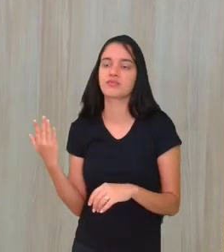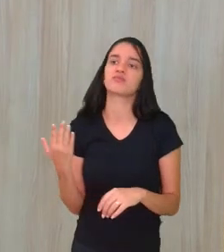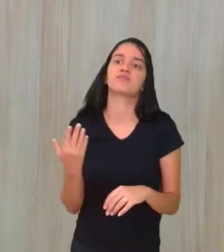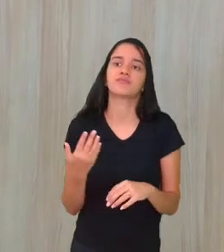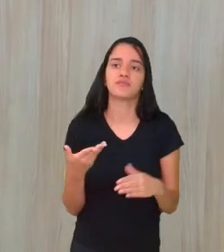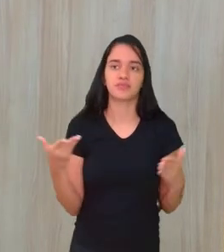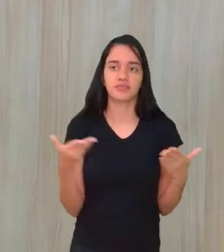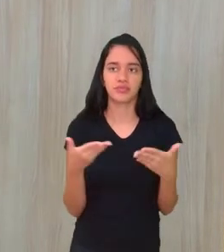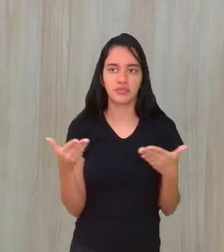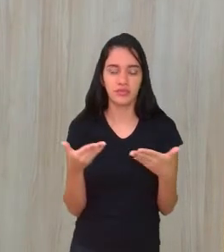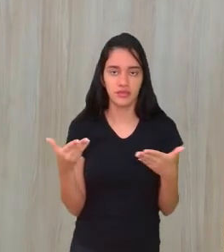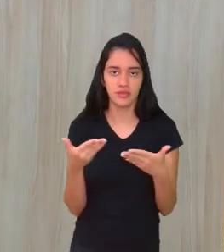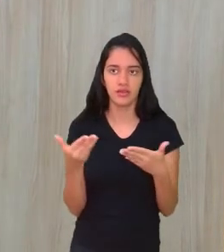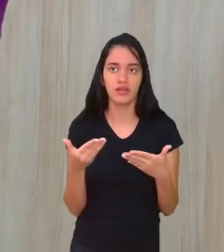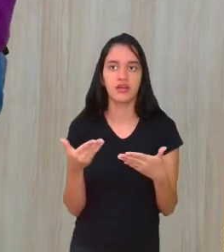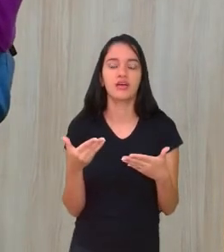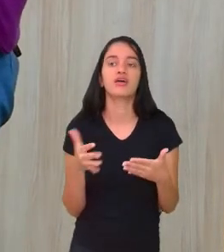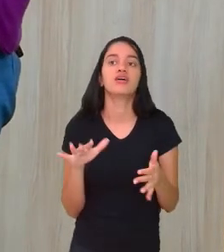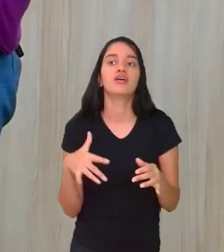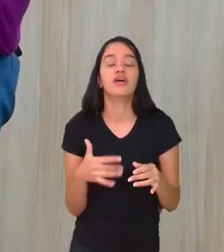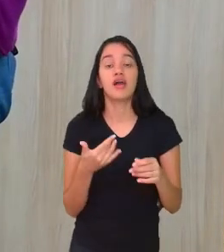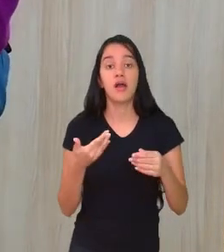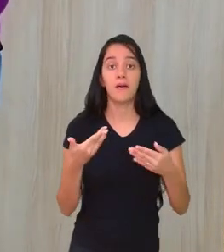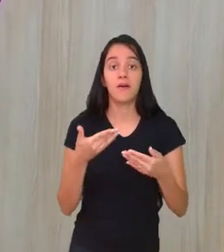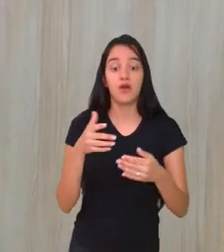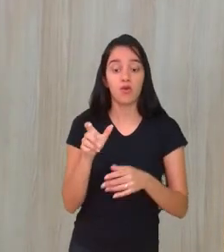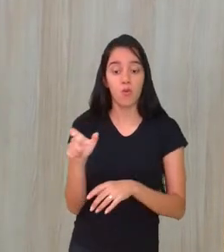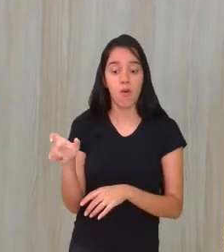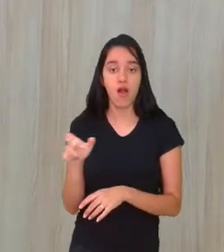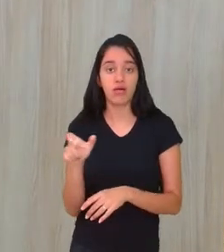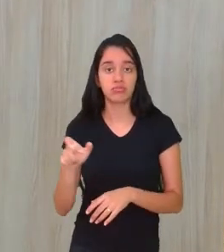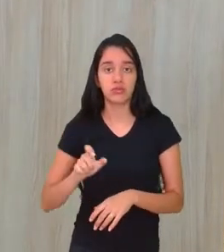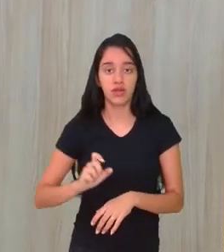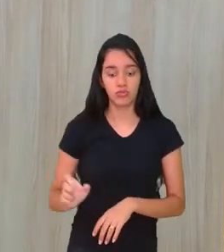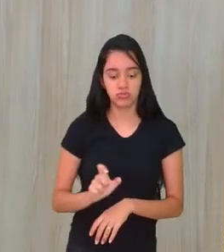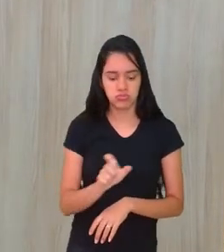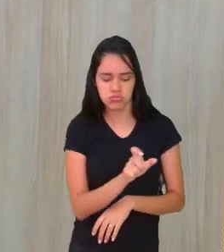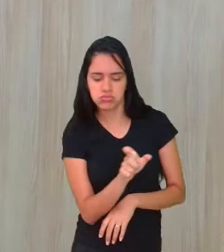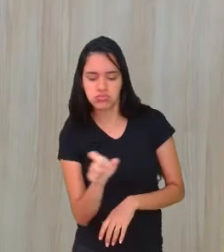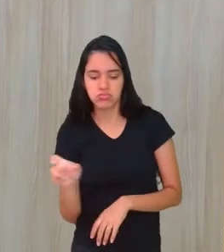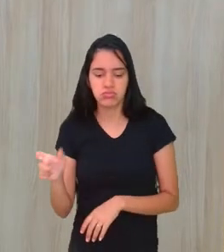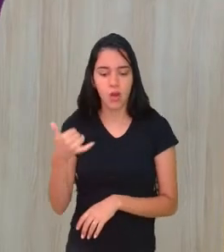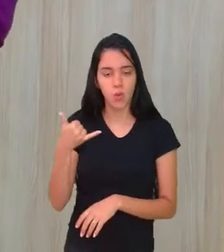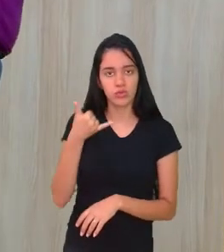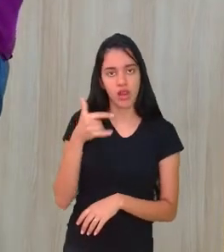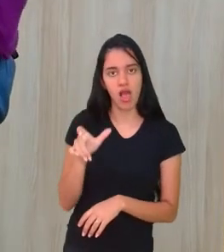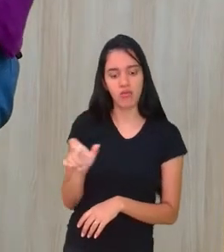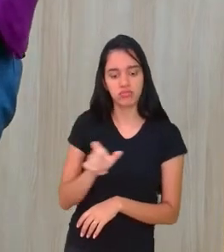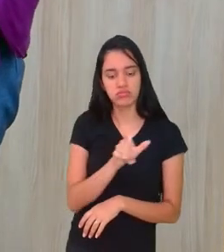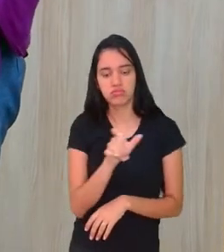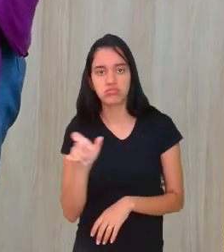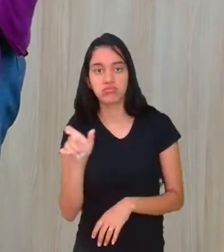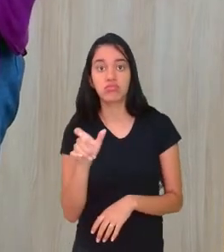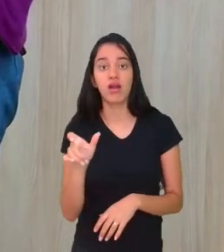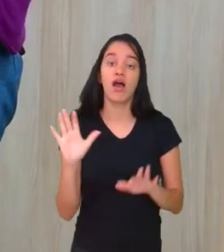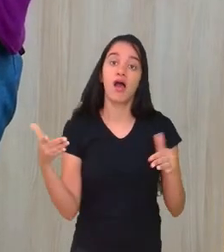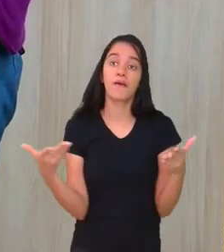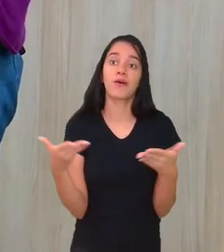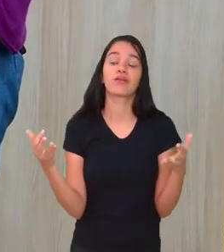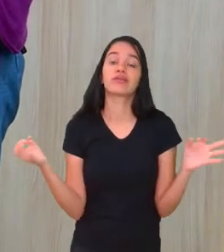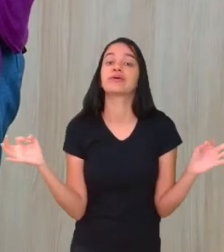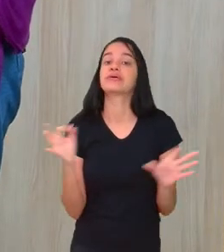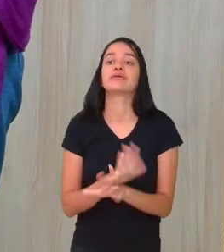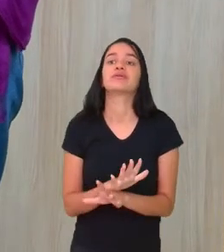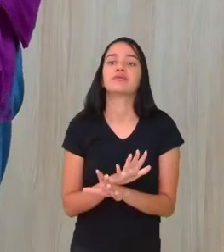Ilumine a caixa e os personagens com uma lanterna enquanto manipula seus personagens. Seu teatro de sombras está pronto, agora